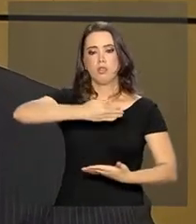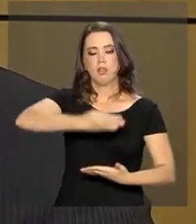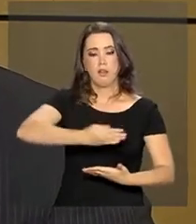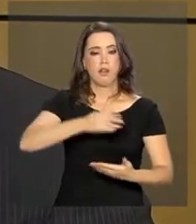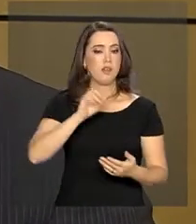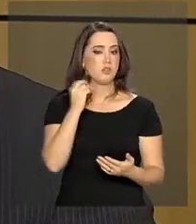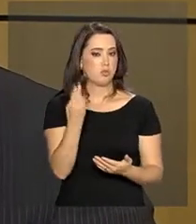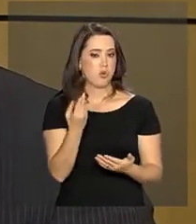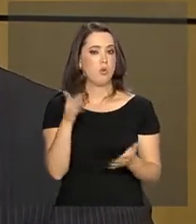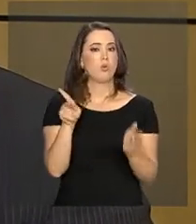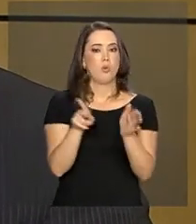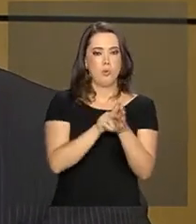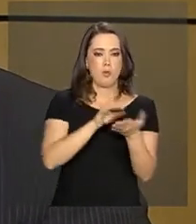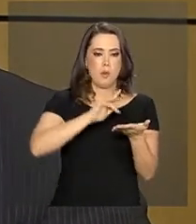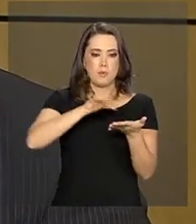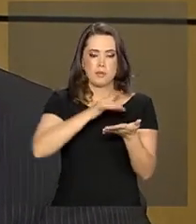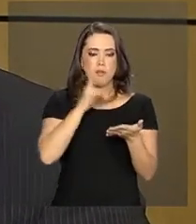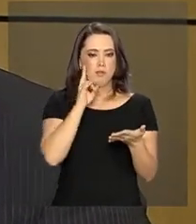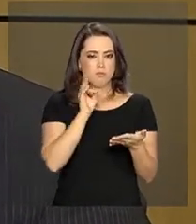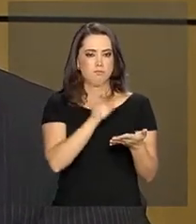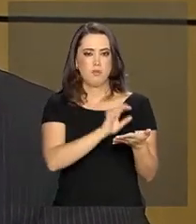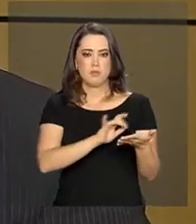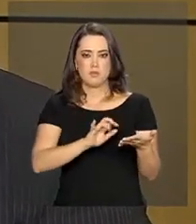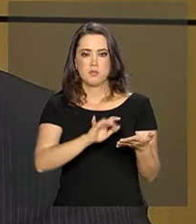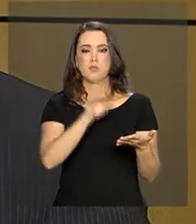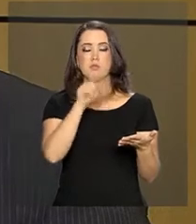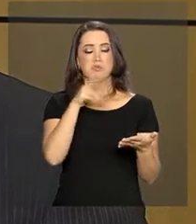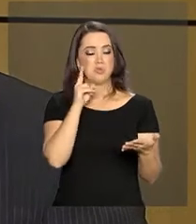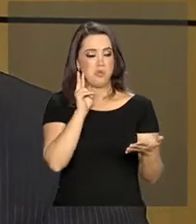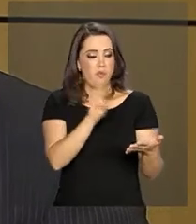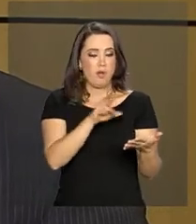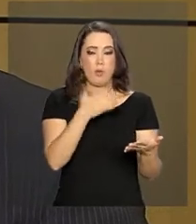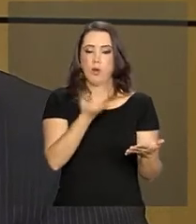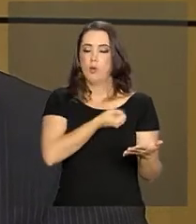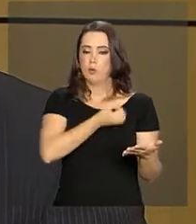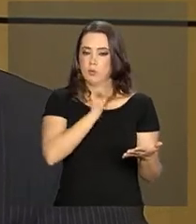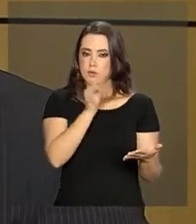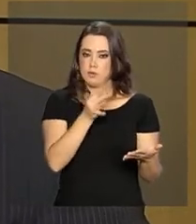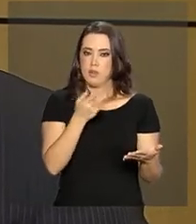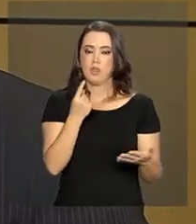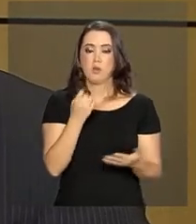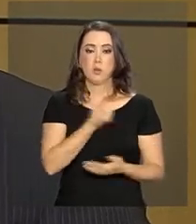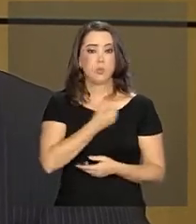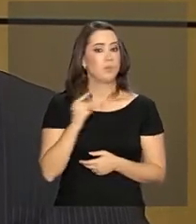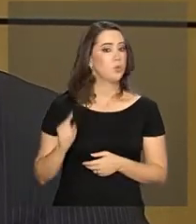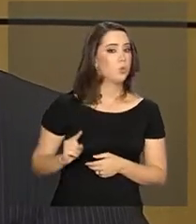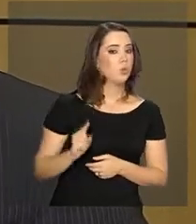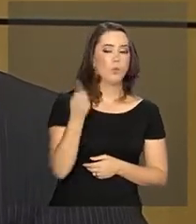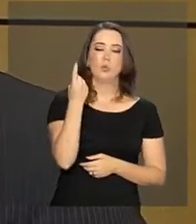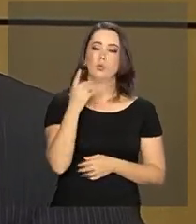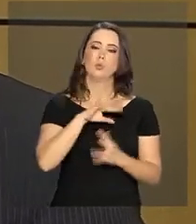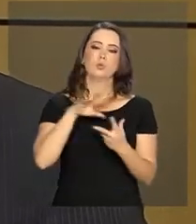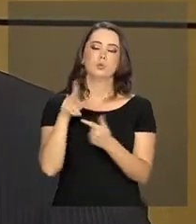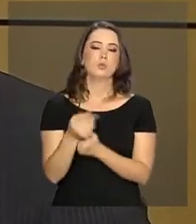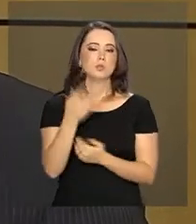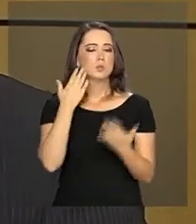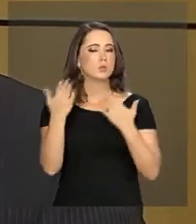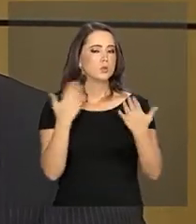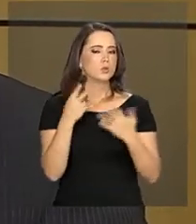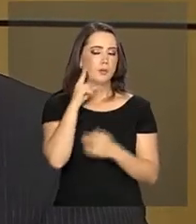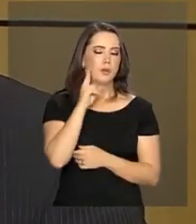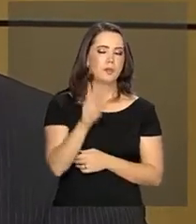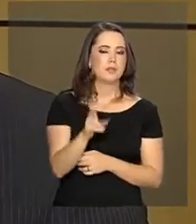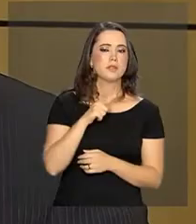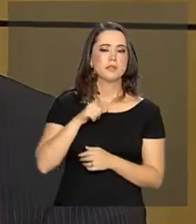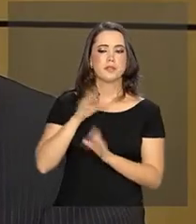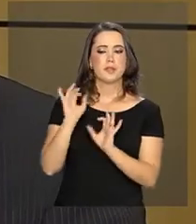no aparelho, digitando o asterisco jogo da velha, 06 jogo da velha. Aí com base nesse número único, gente compara com algumas bases de referência para